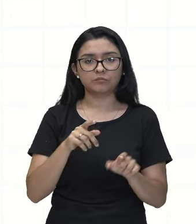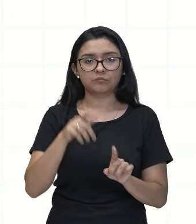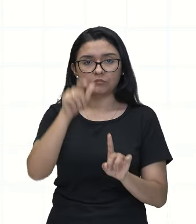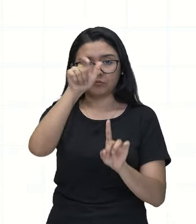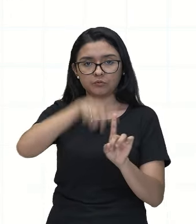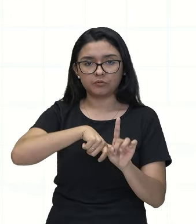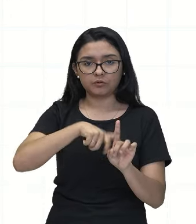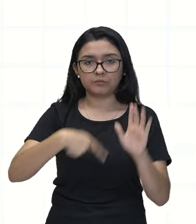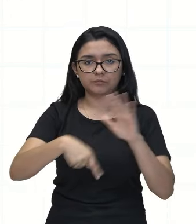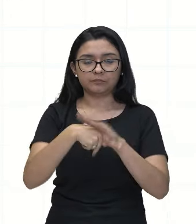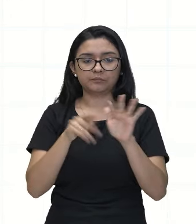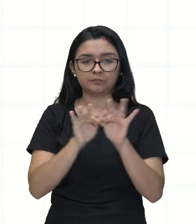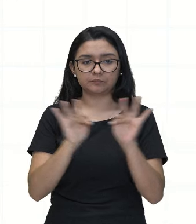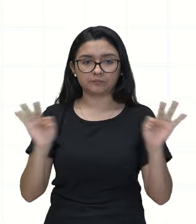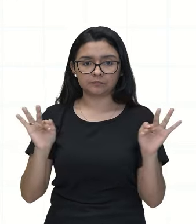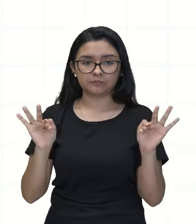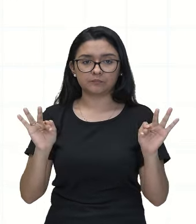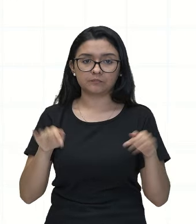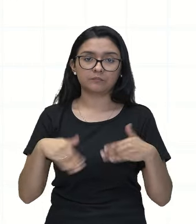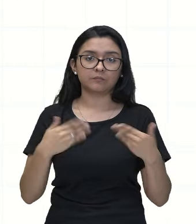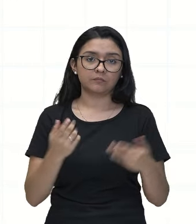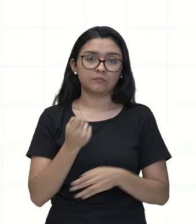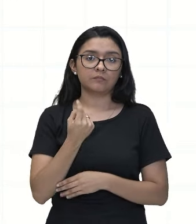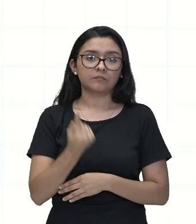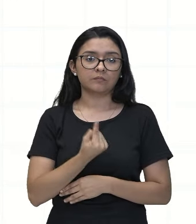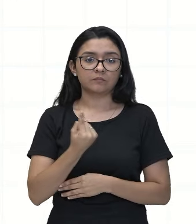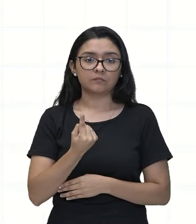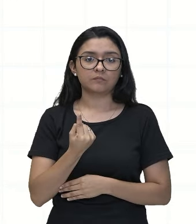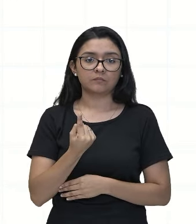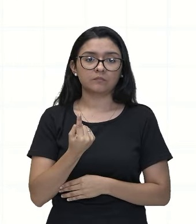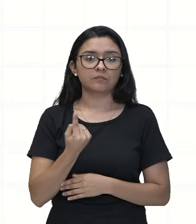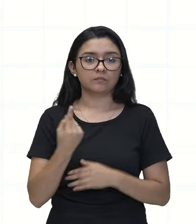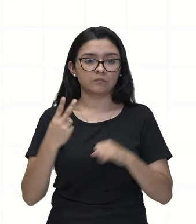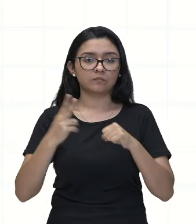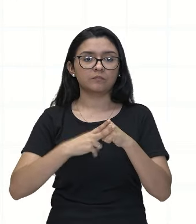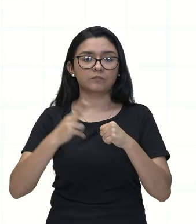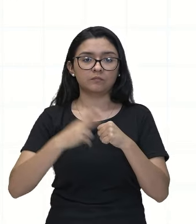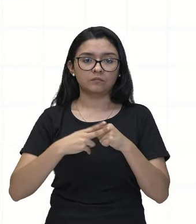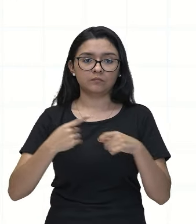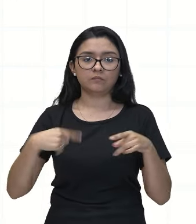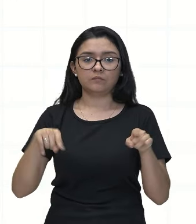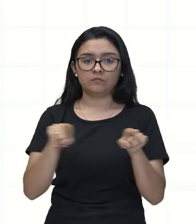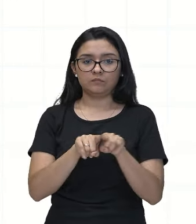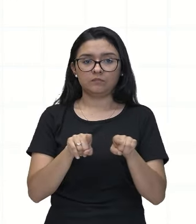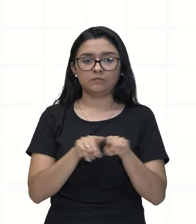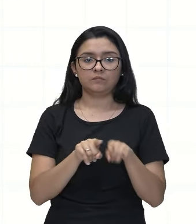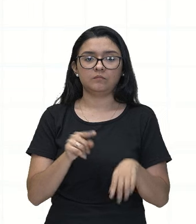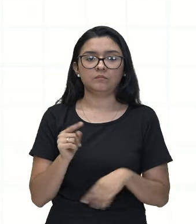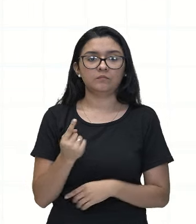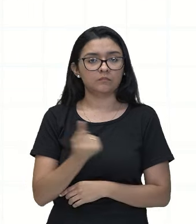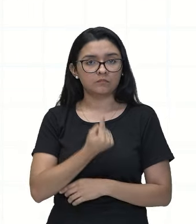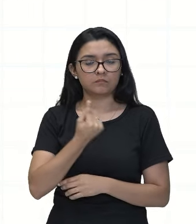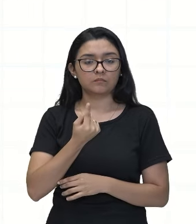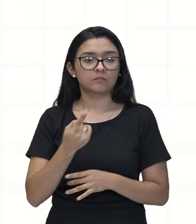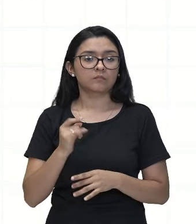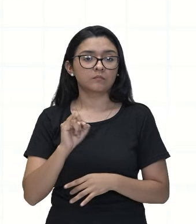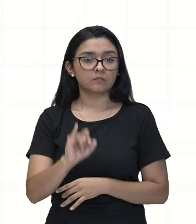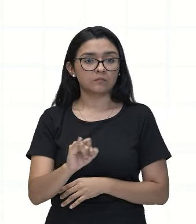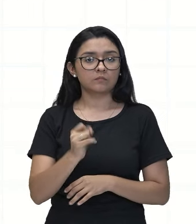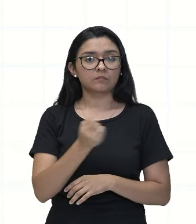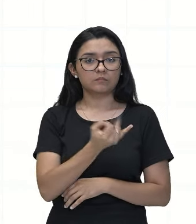e como é singular ele o verbo vai ficar no singular também tá se estiver no